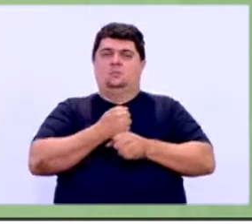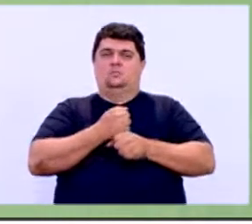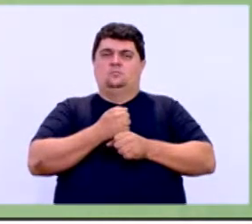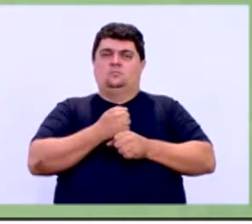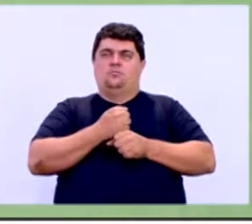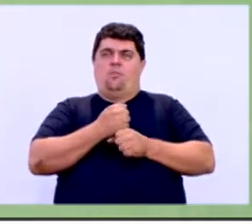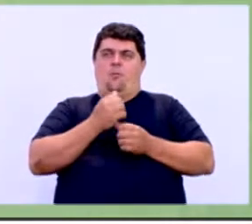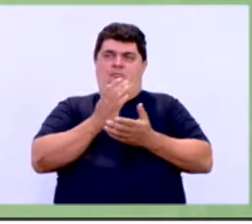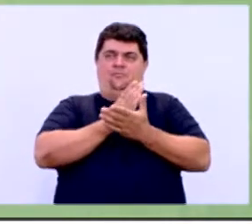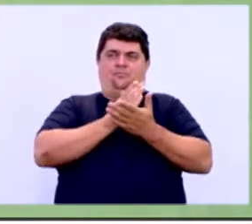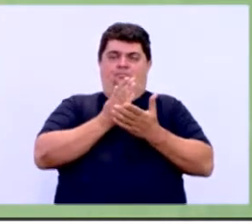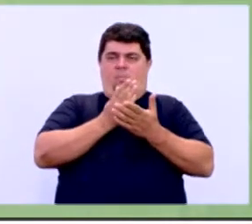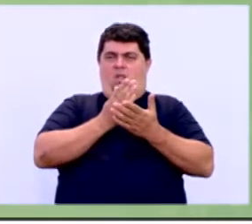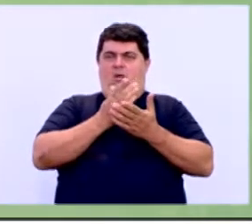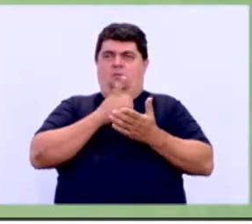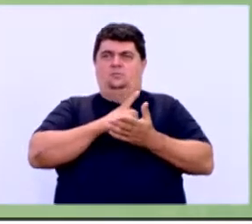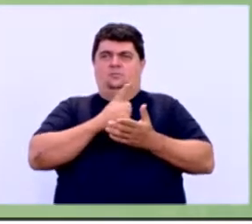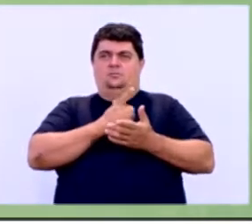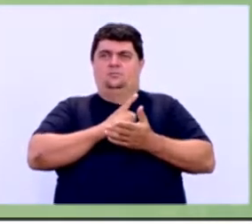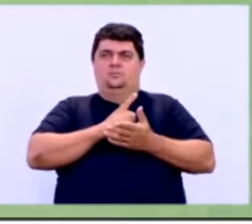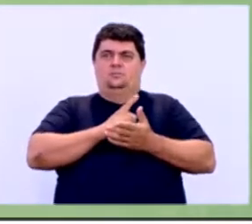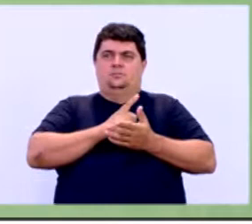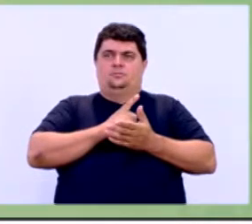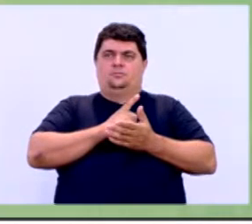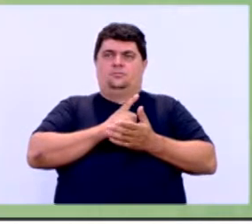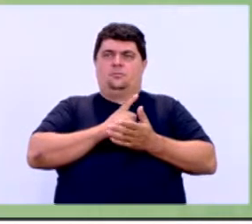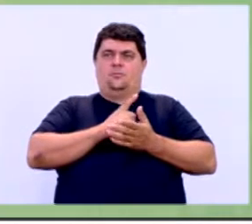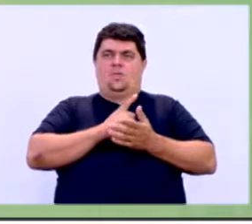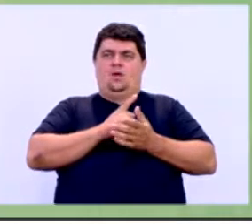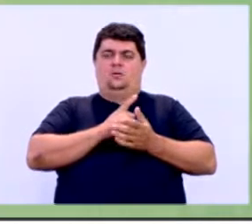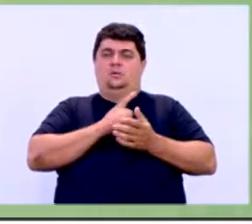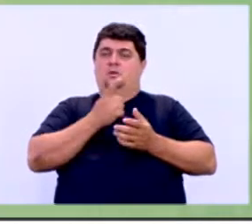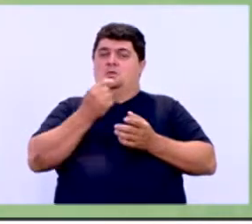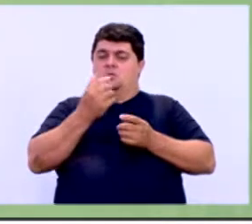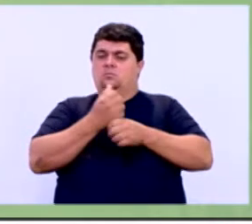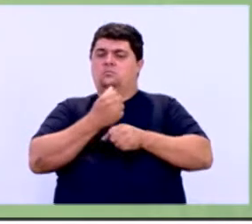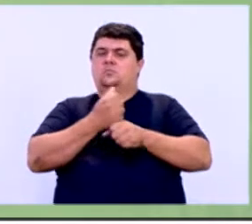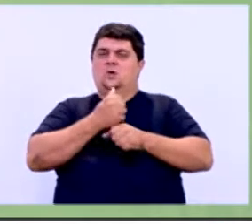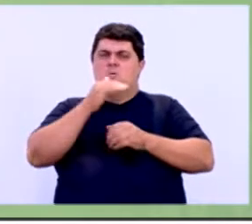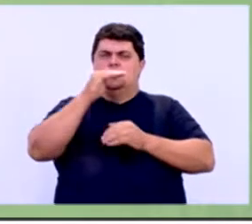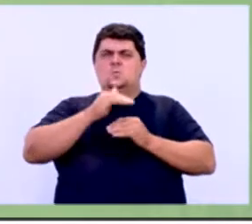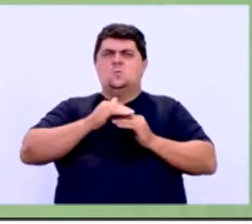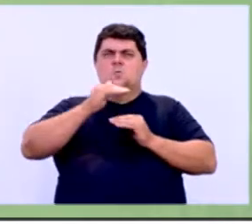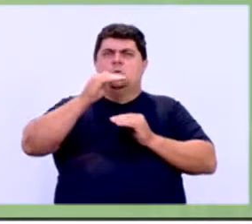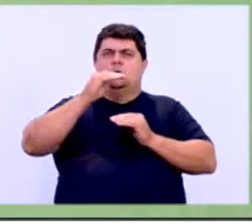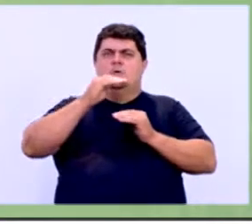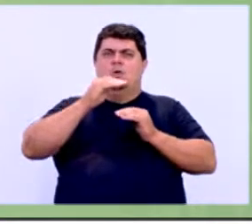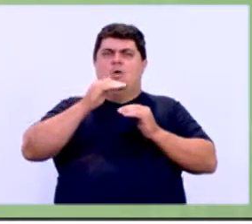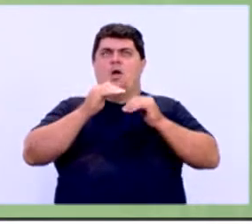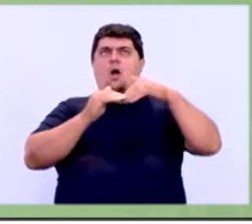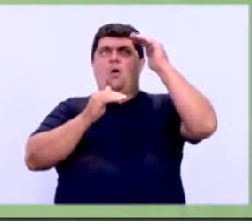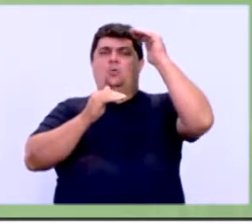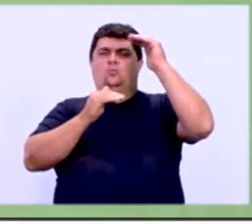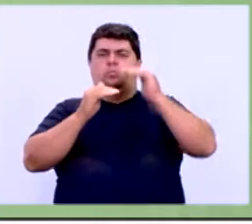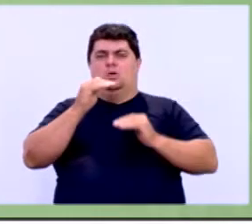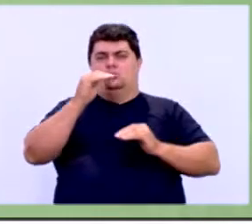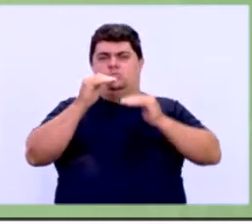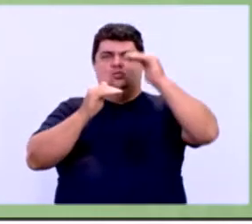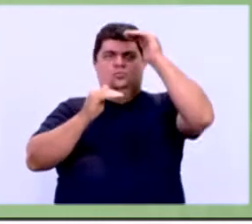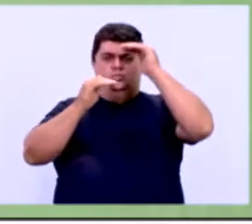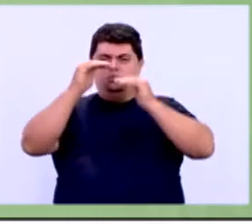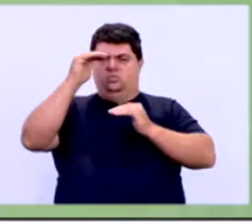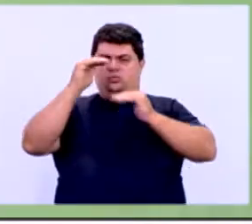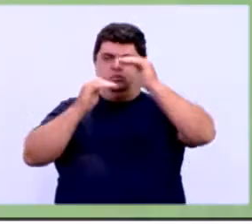Em alguns momentos, a economia ela sofre oscilações, né? E essas oscilações elas vão